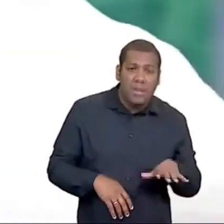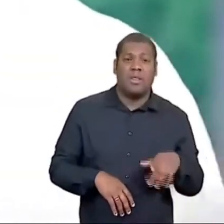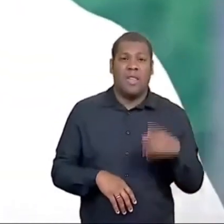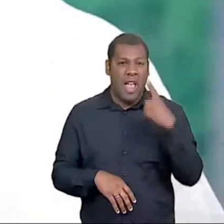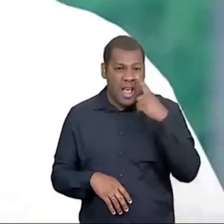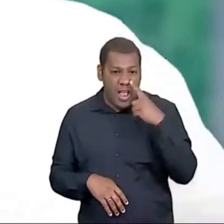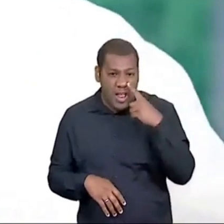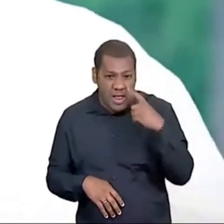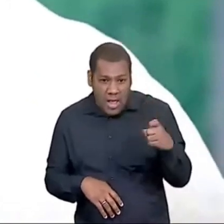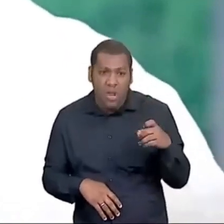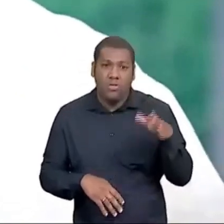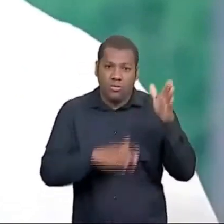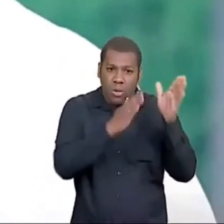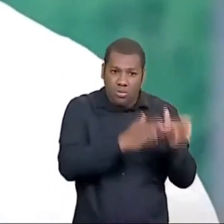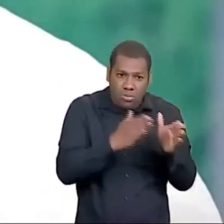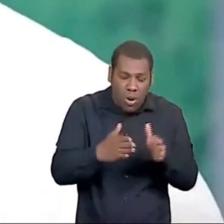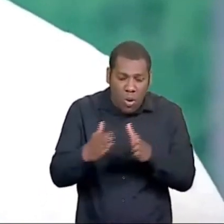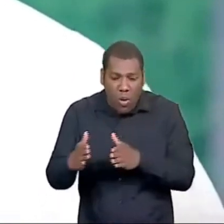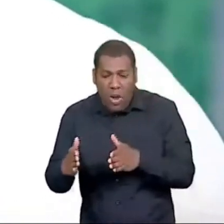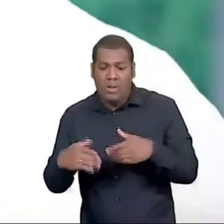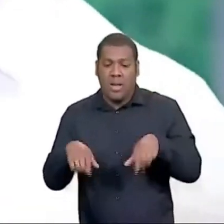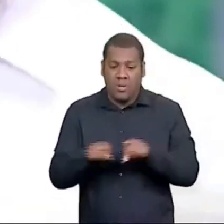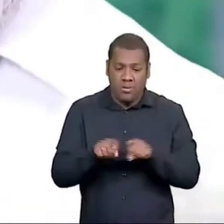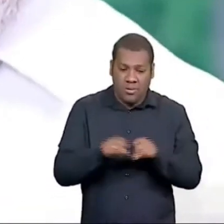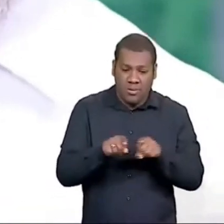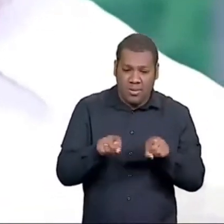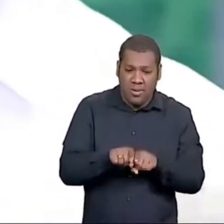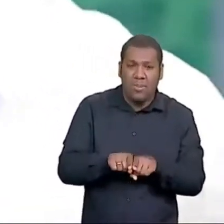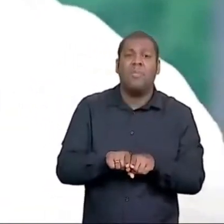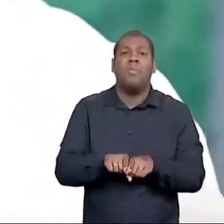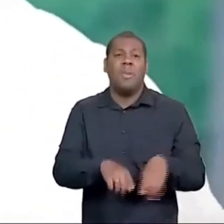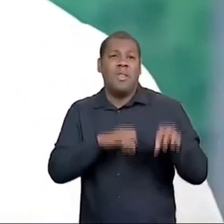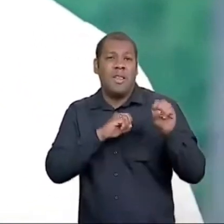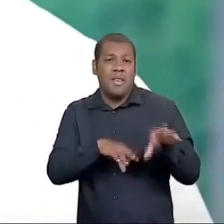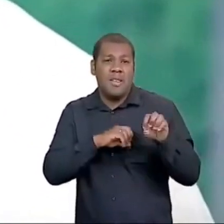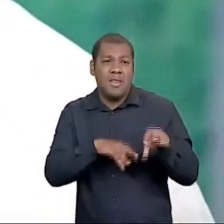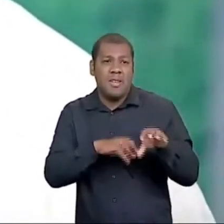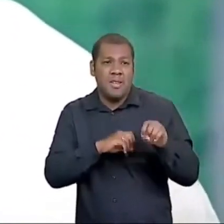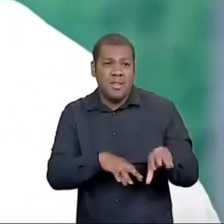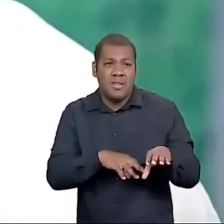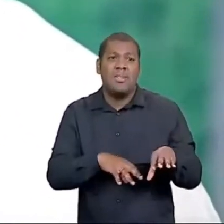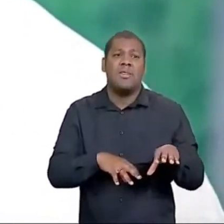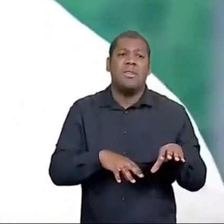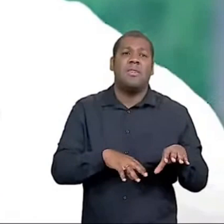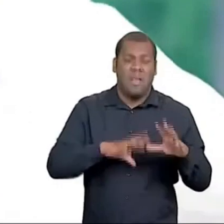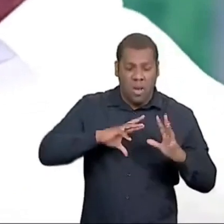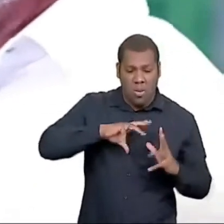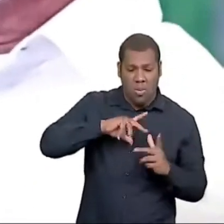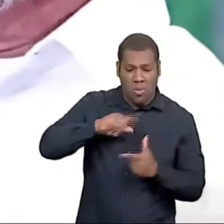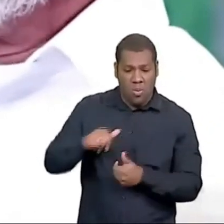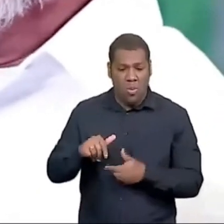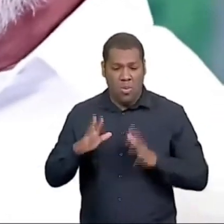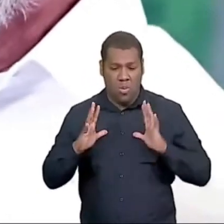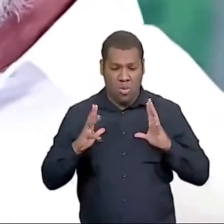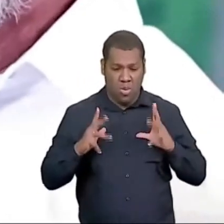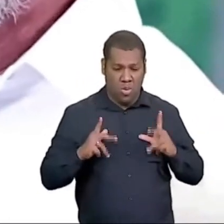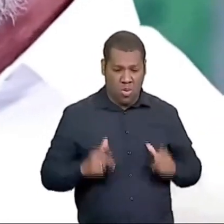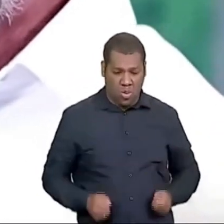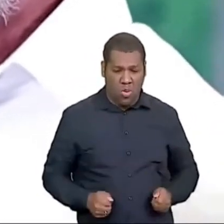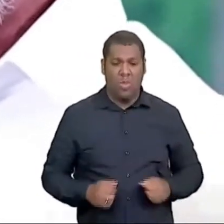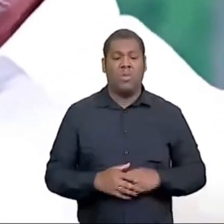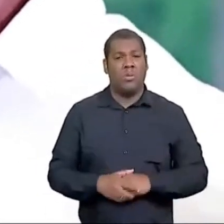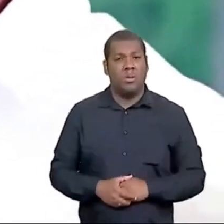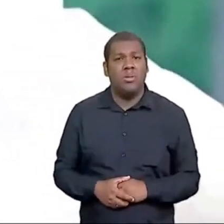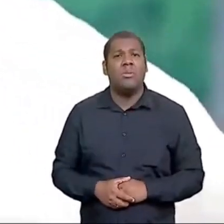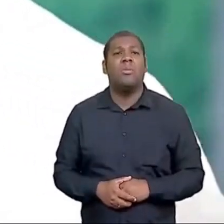na escola, você não cria uma geração de pessoas preparadas para educar os mais velhos e para educar as futuras